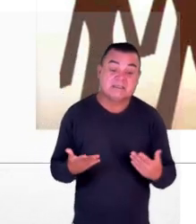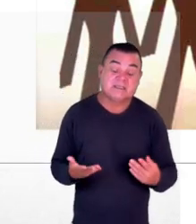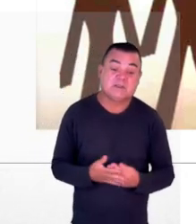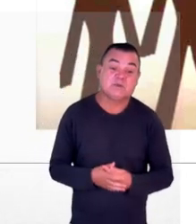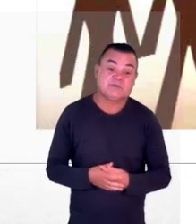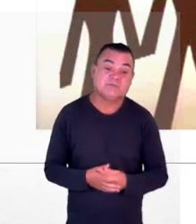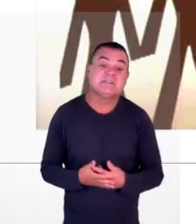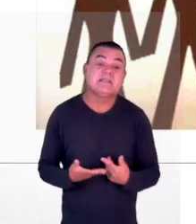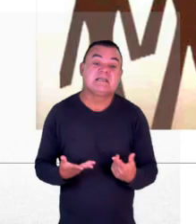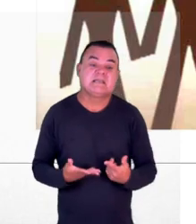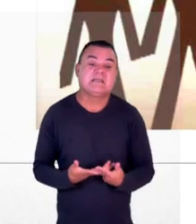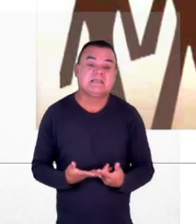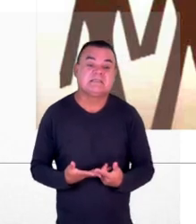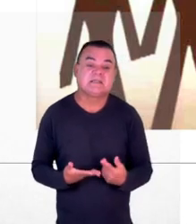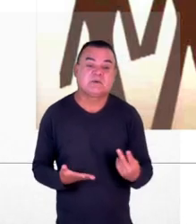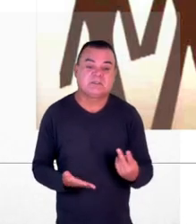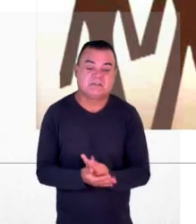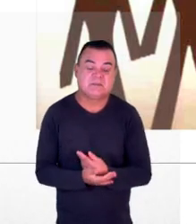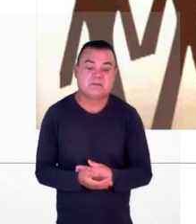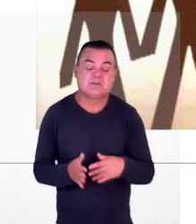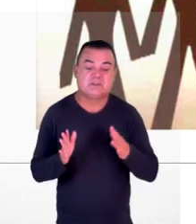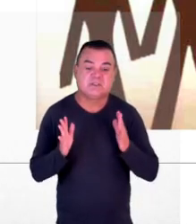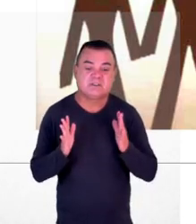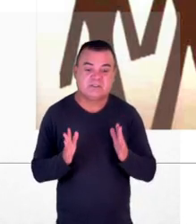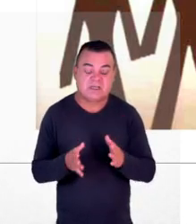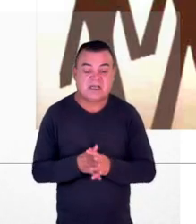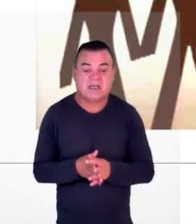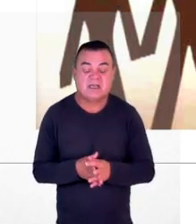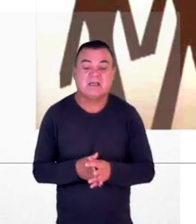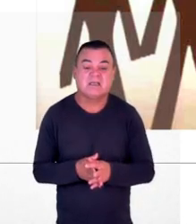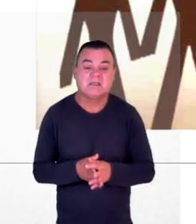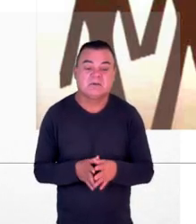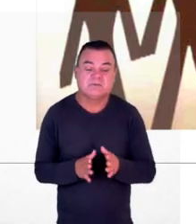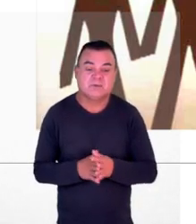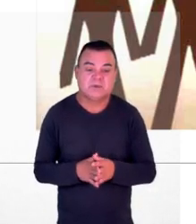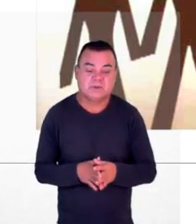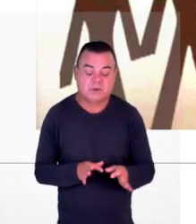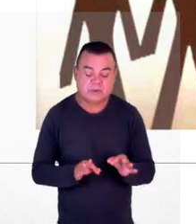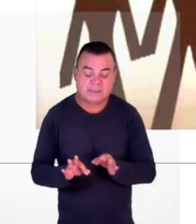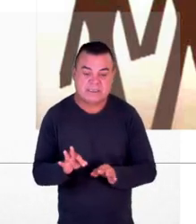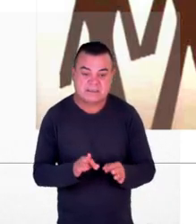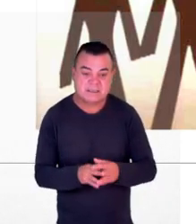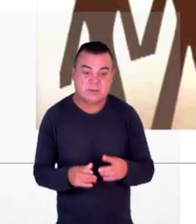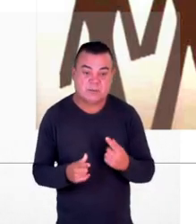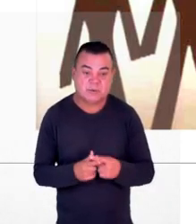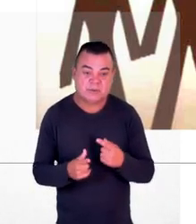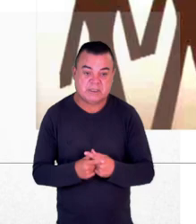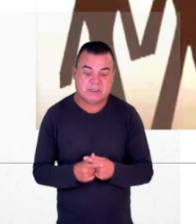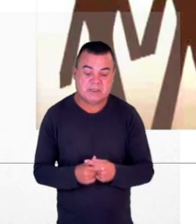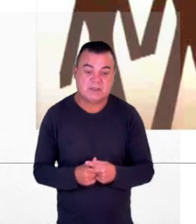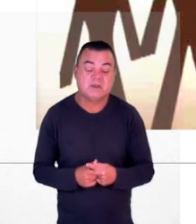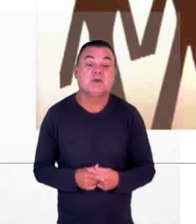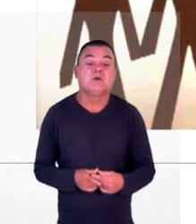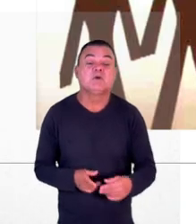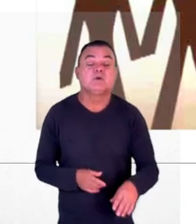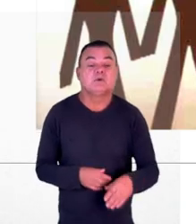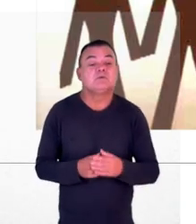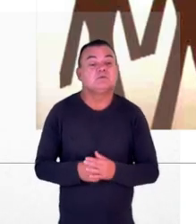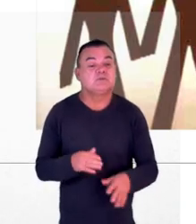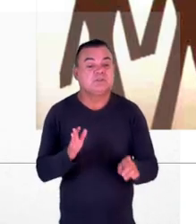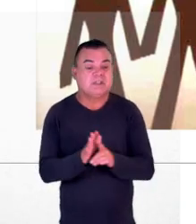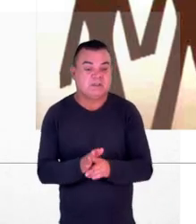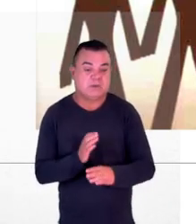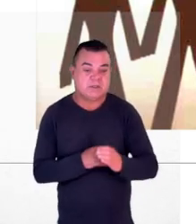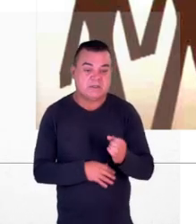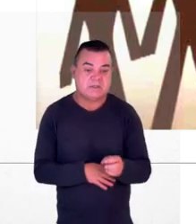já foi ã reparada atualmente porque ambos os direitos se e políticos quanto os